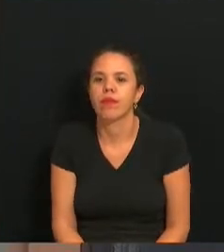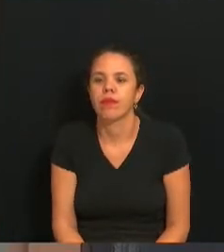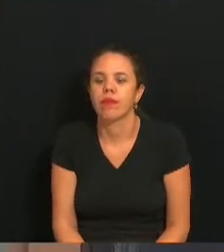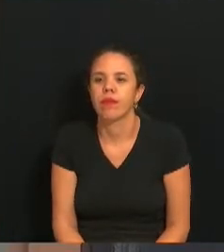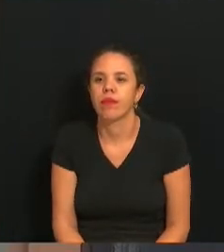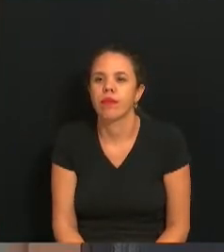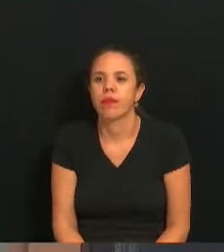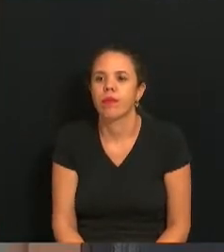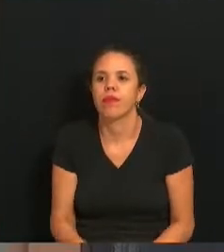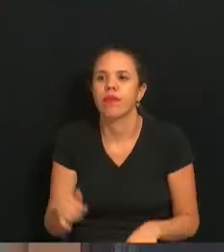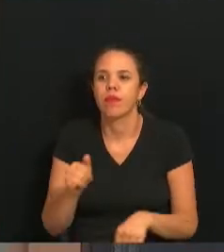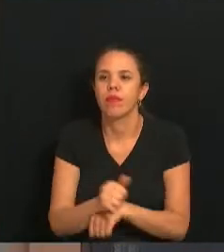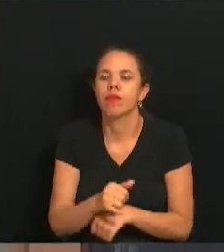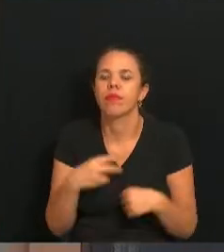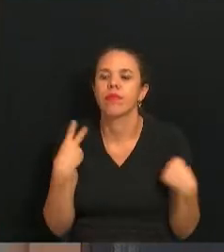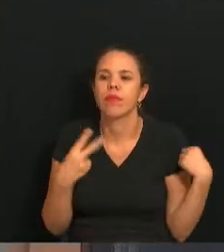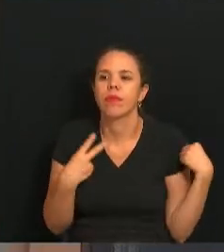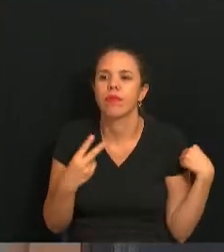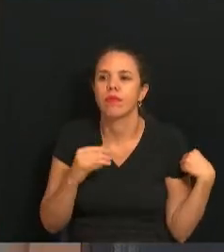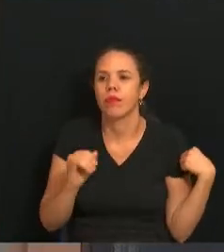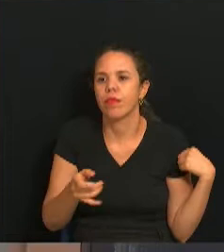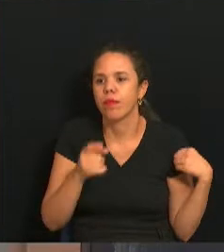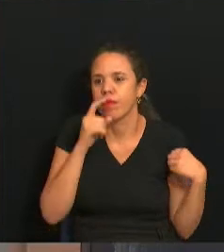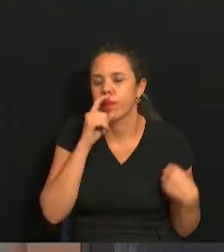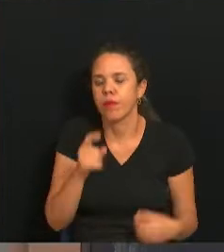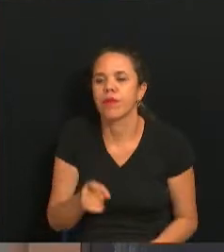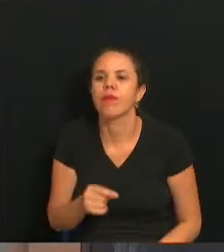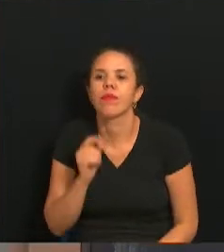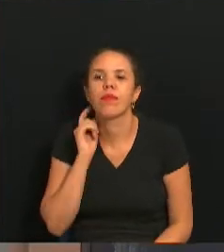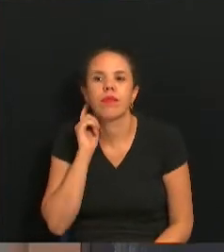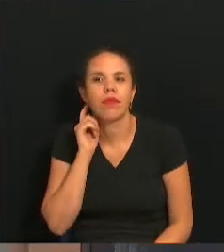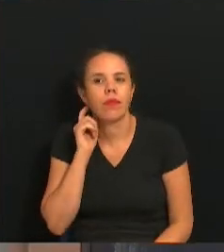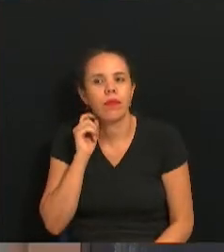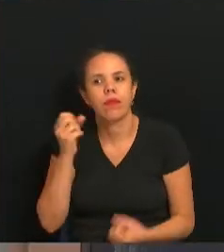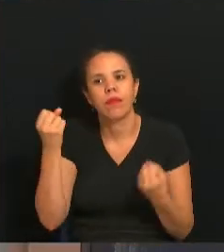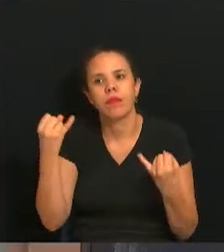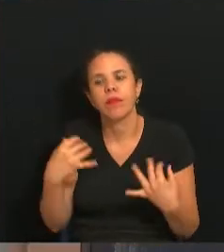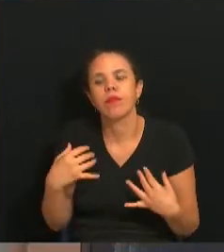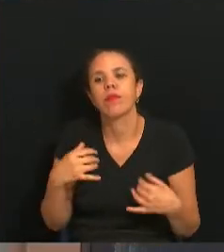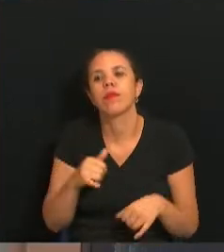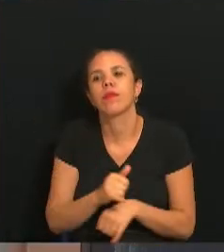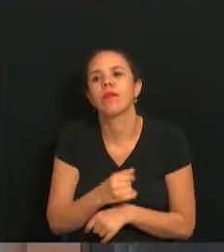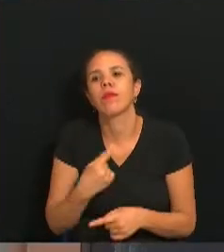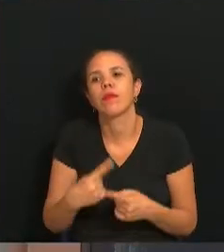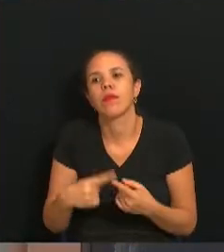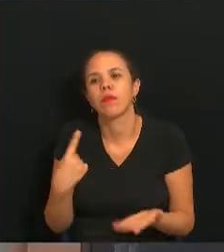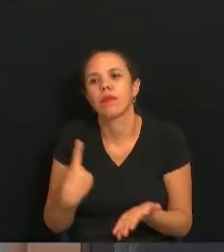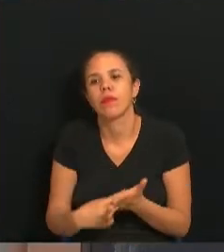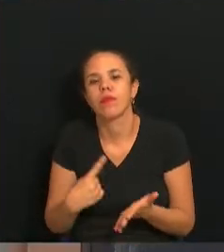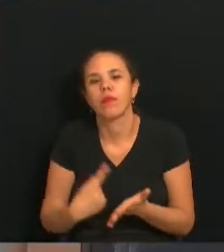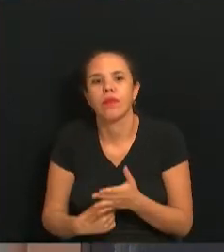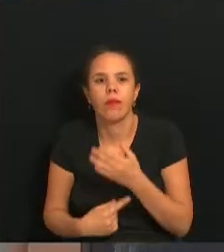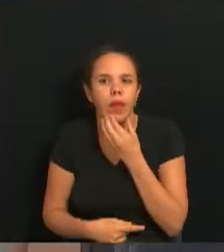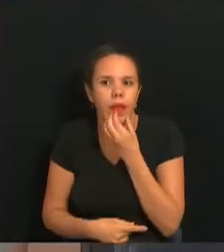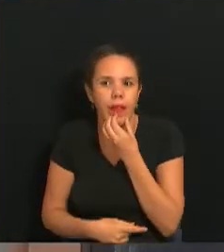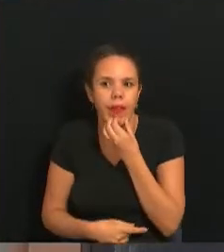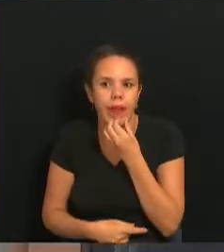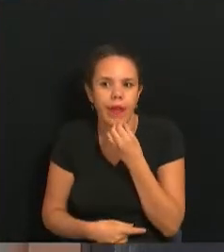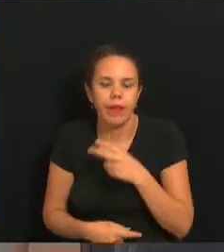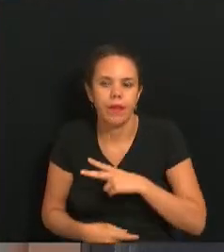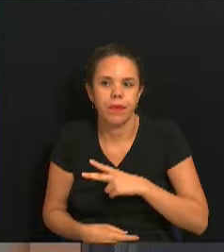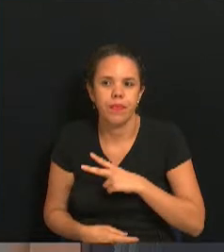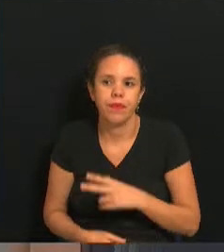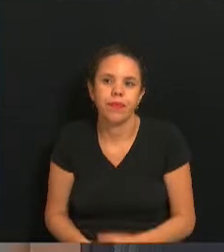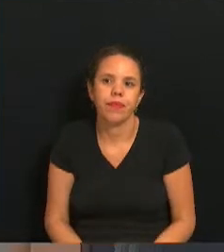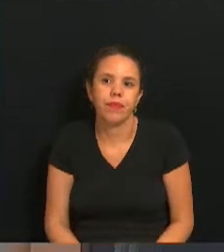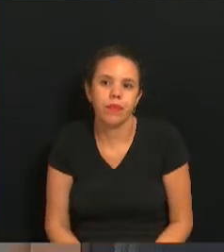ausência aqui do vereador Jorge Schneider, que foi justificada, ele teve um compromisso particular, familiar,